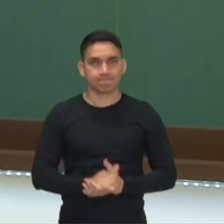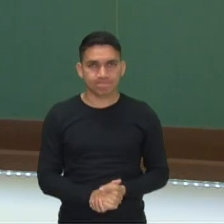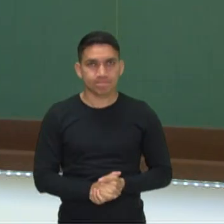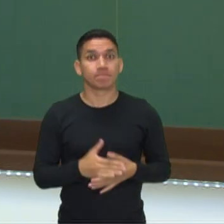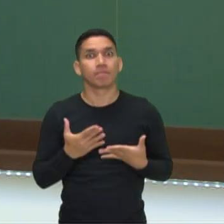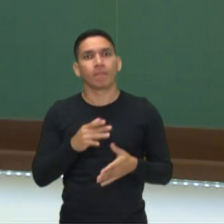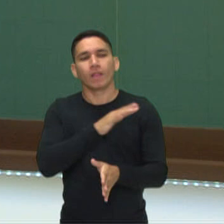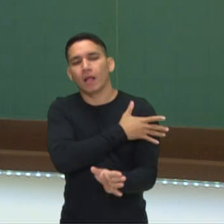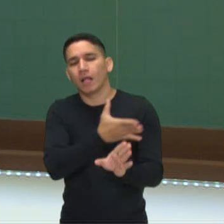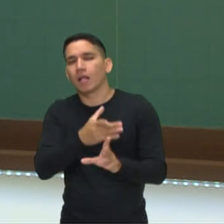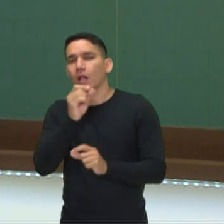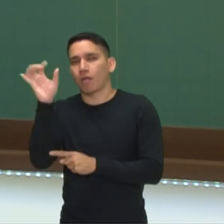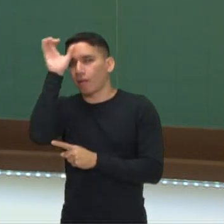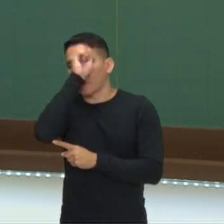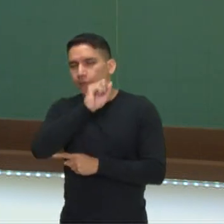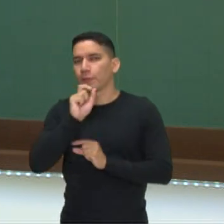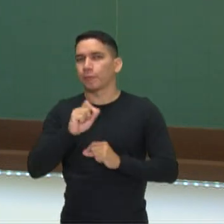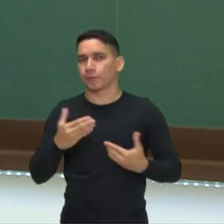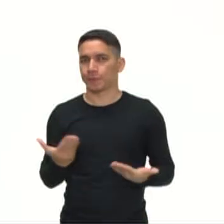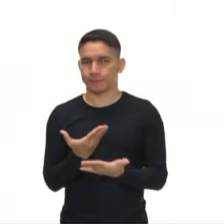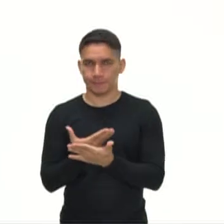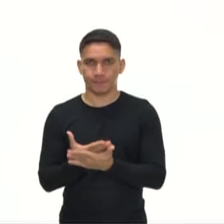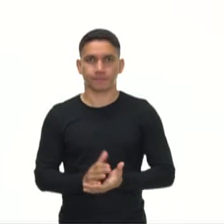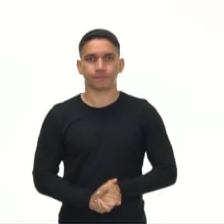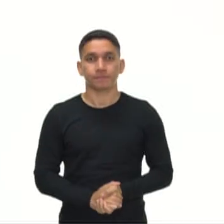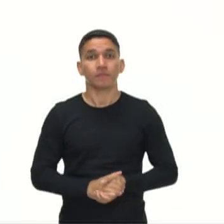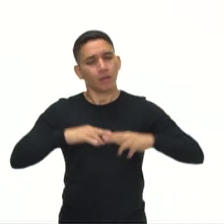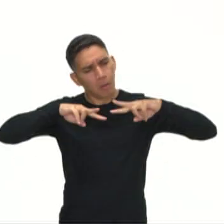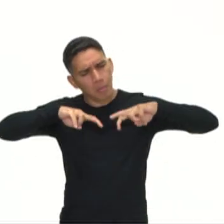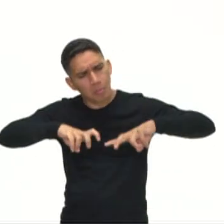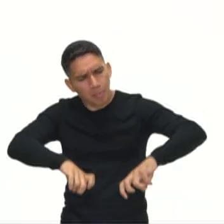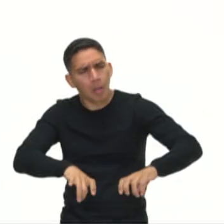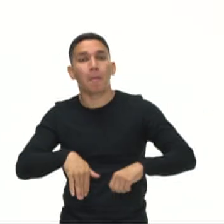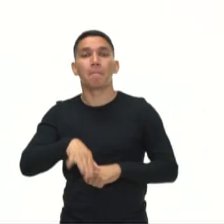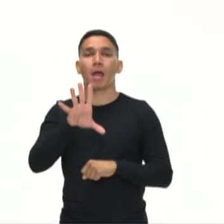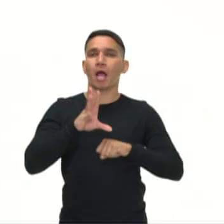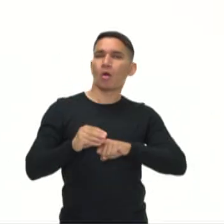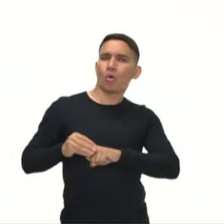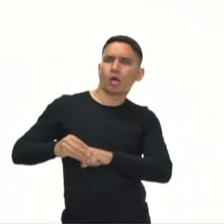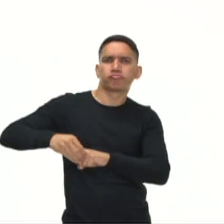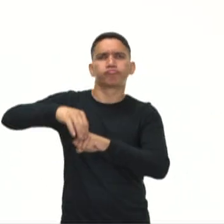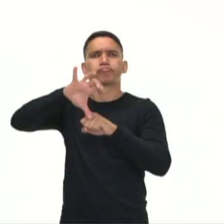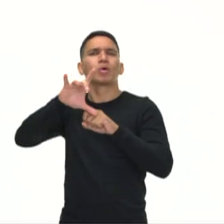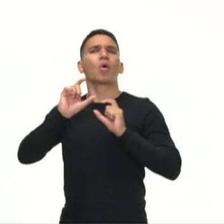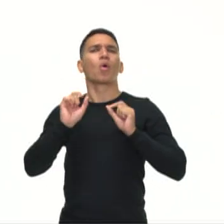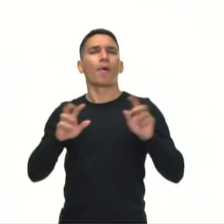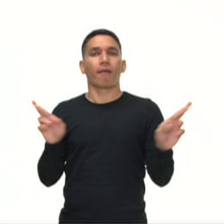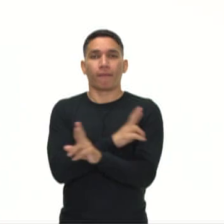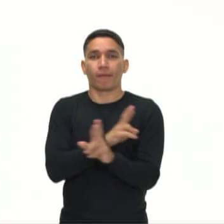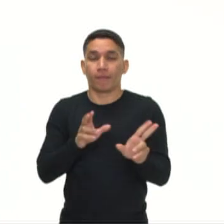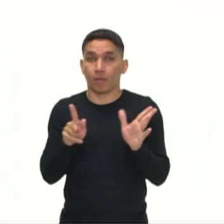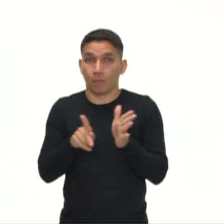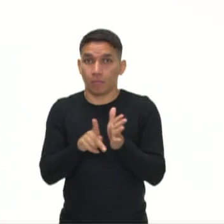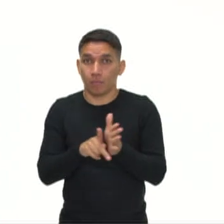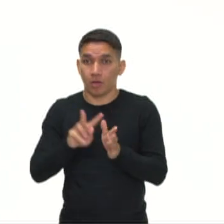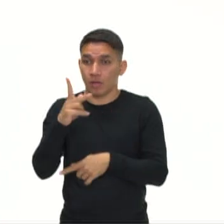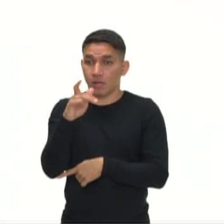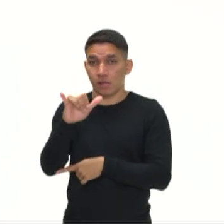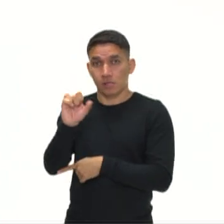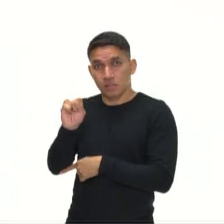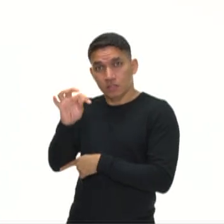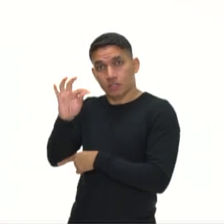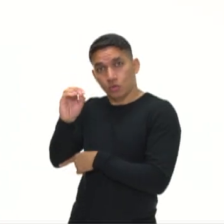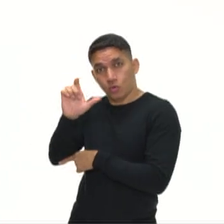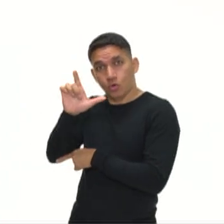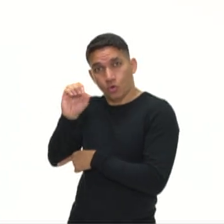Então, o que nós vimos na aula de hoje? Aprofundamos um pouquinho mais sobre os conhecimentos relacionados à histologia